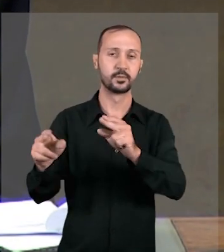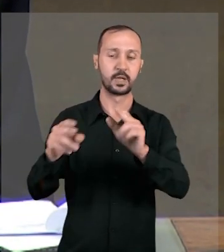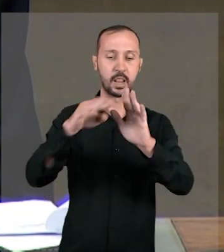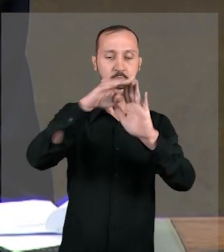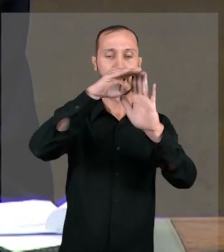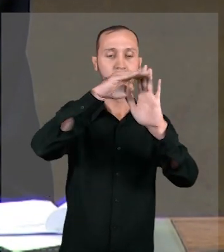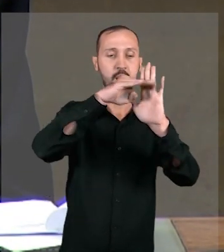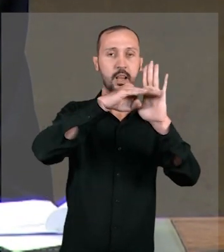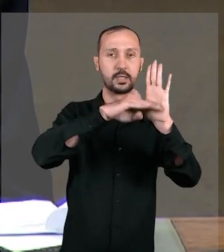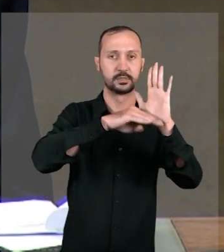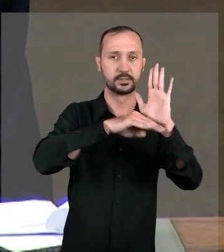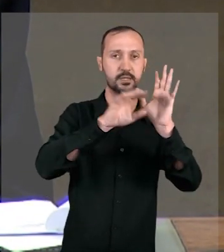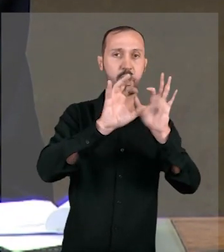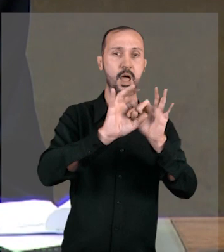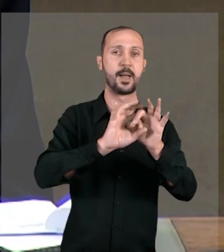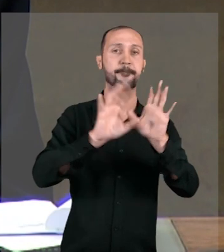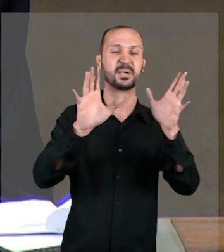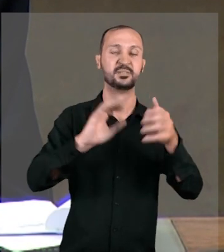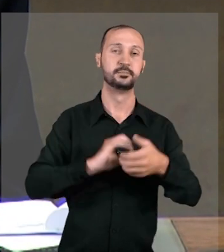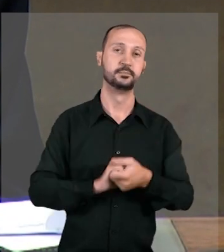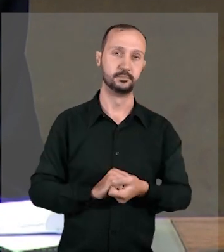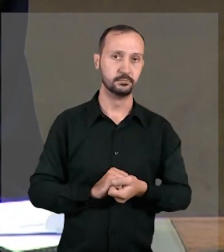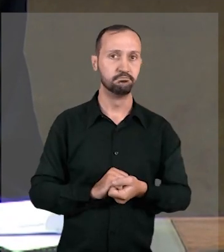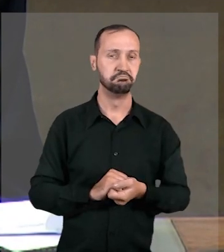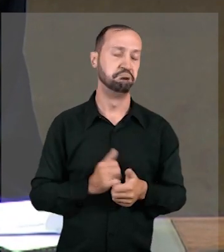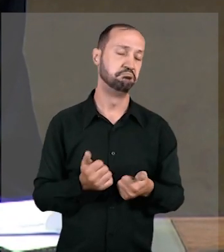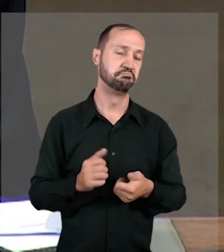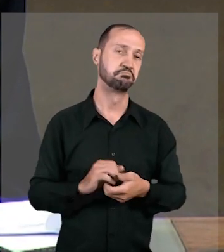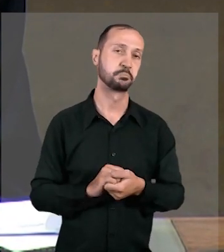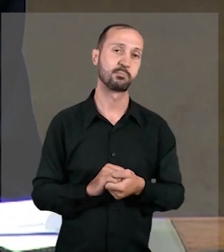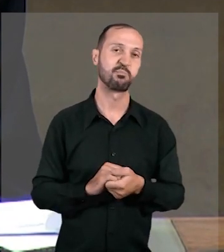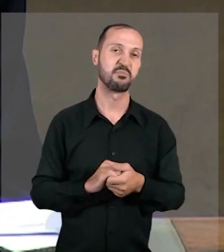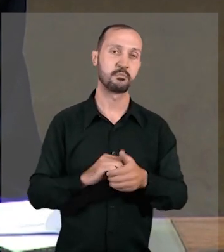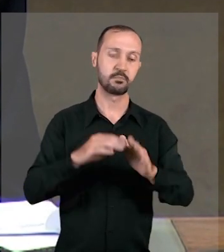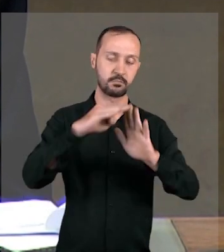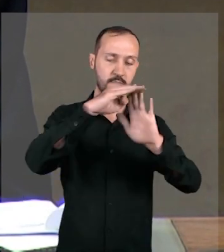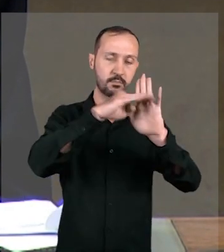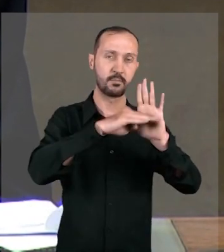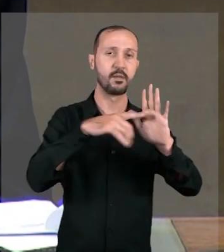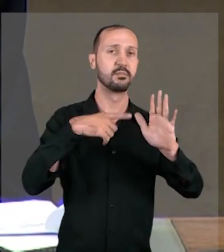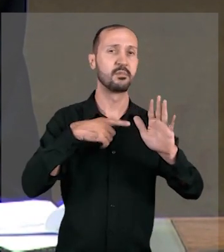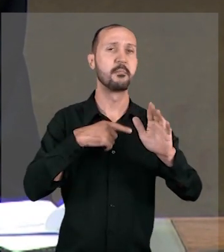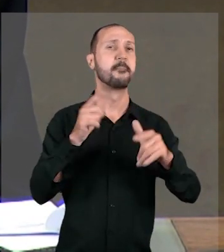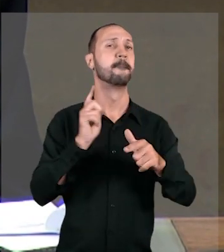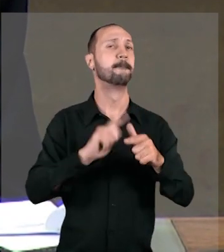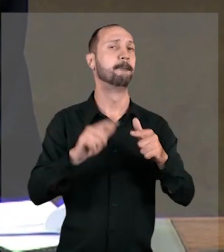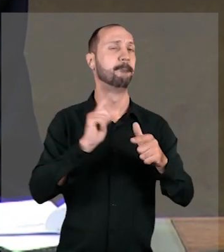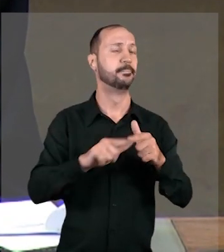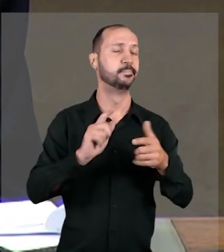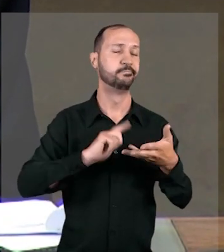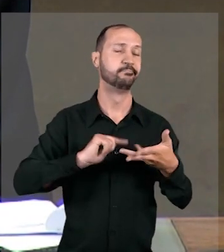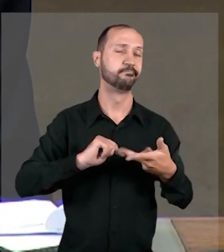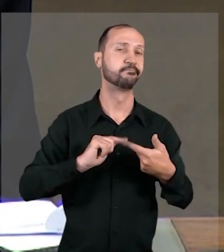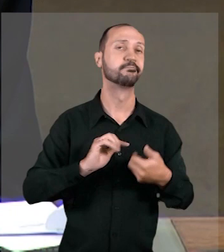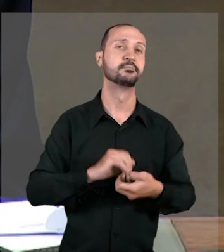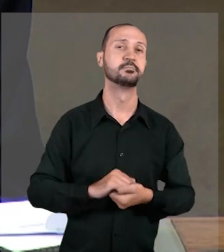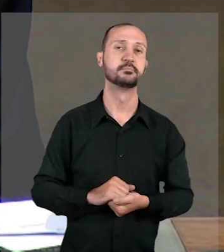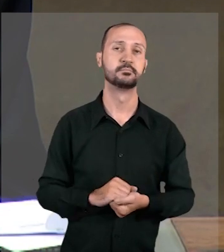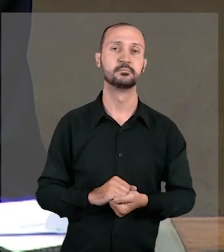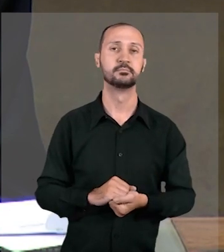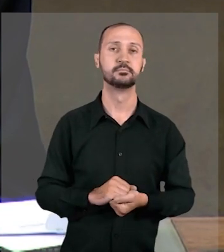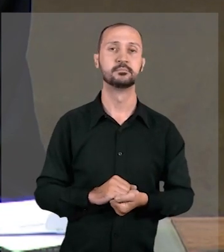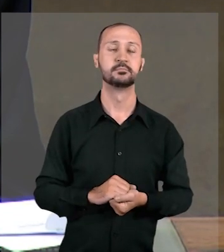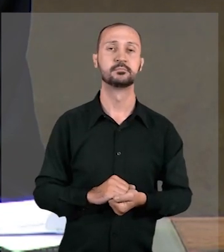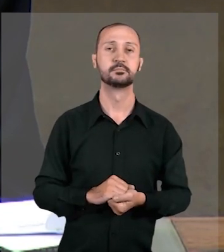lista aberta. Este sistema ele tem muitos problemas. E até